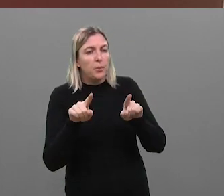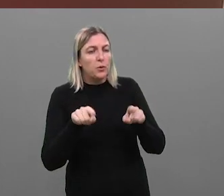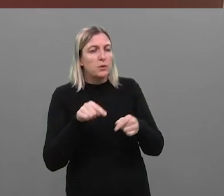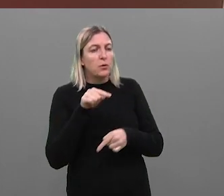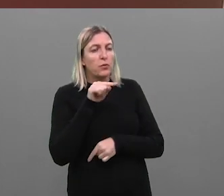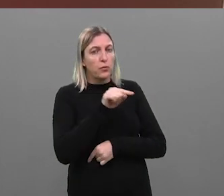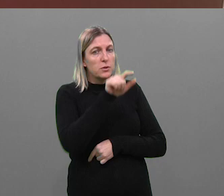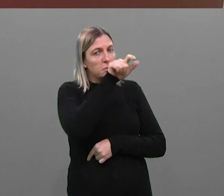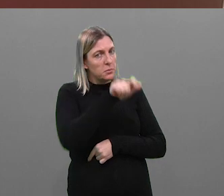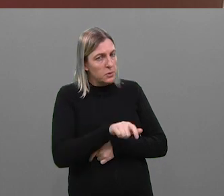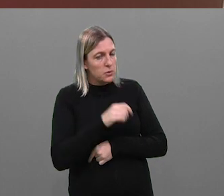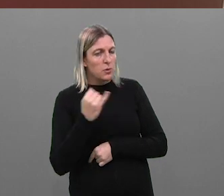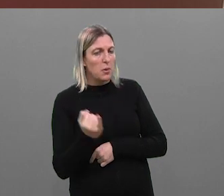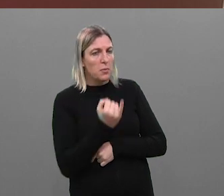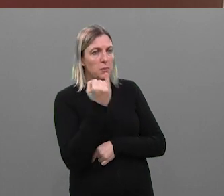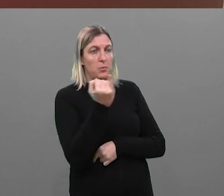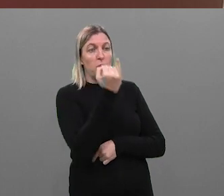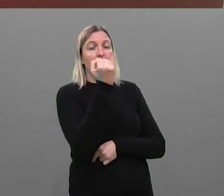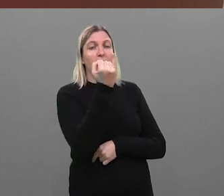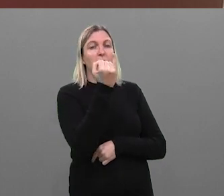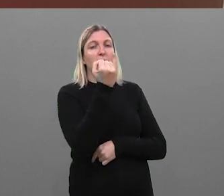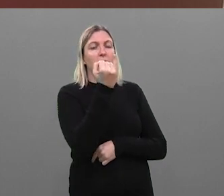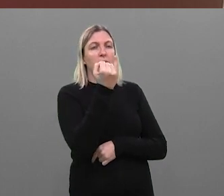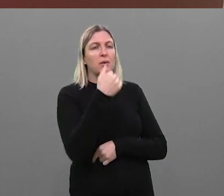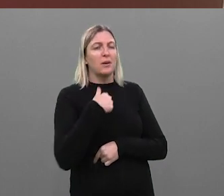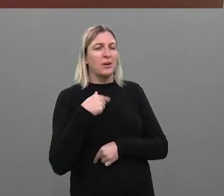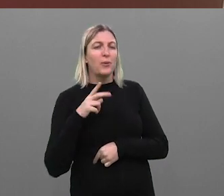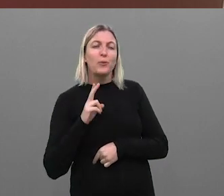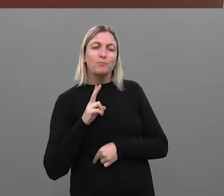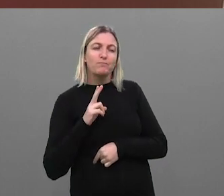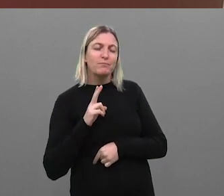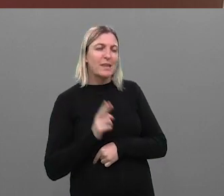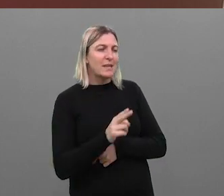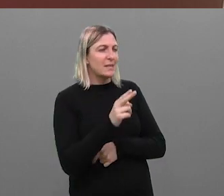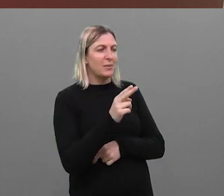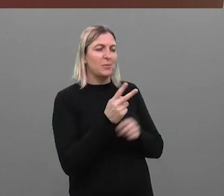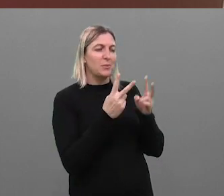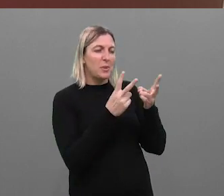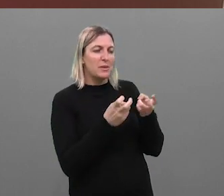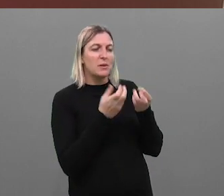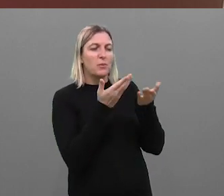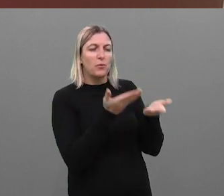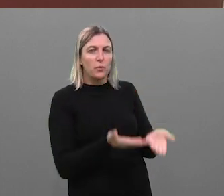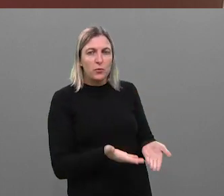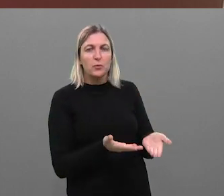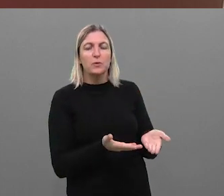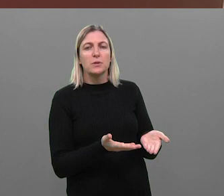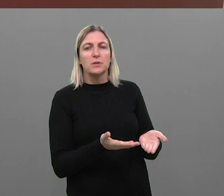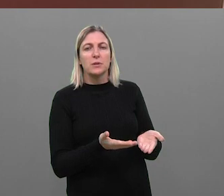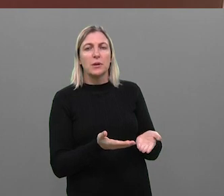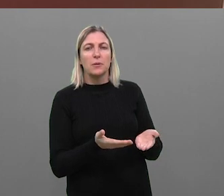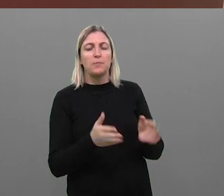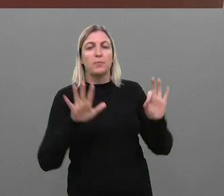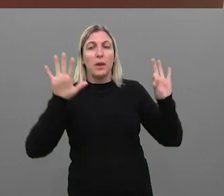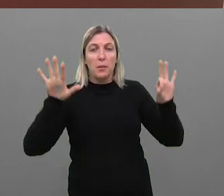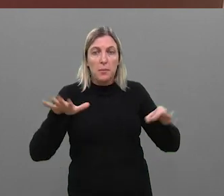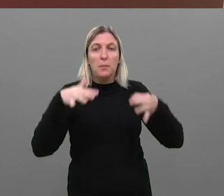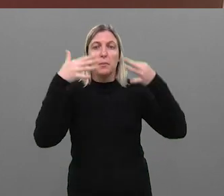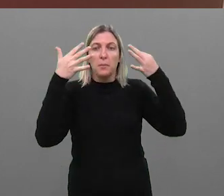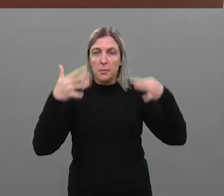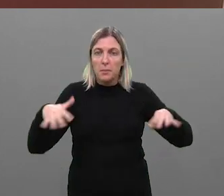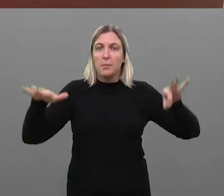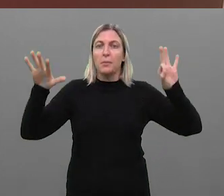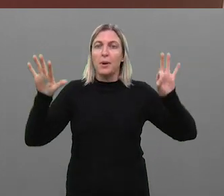tanto é que eu tanto é que é muito engraçado que eu chamo te chamo de maestro sempre né ah o maestro Maestro Maestro porque a gente tem